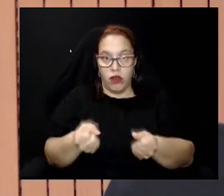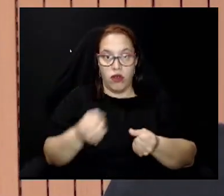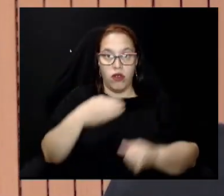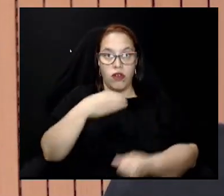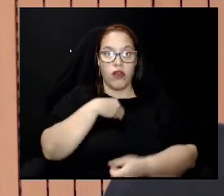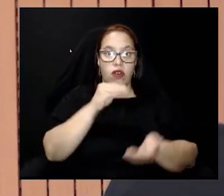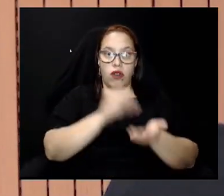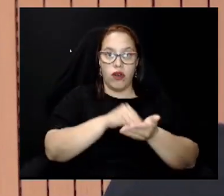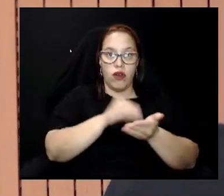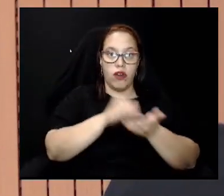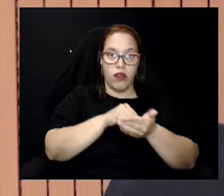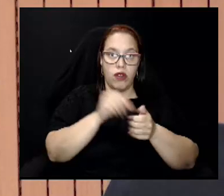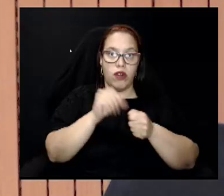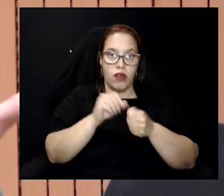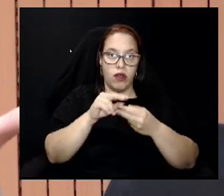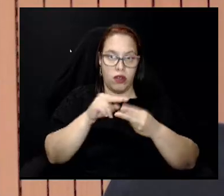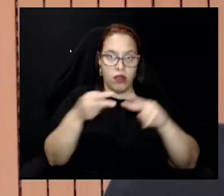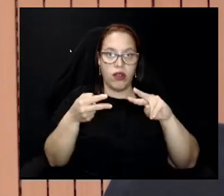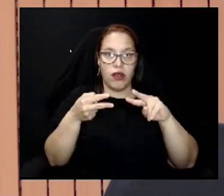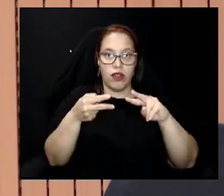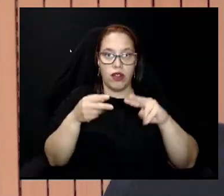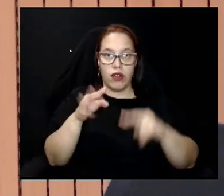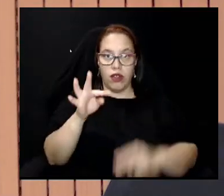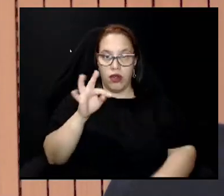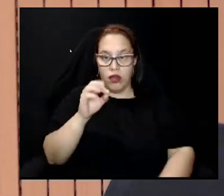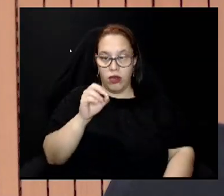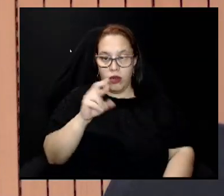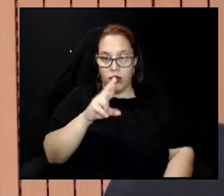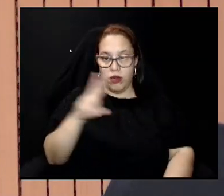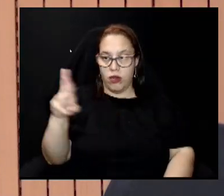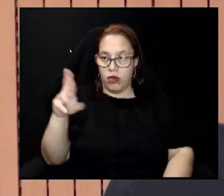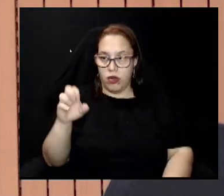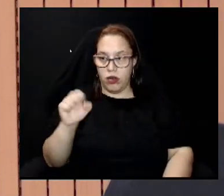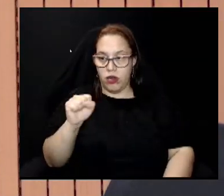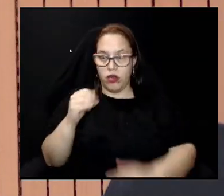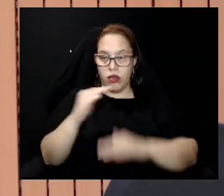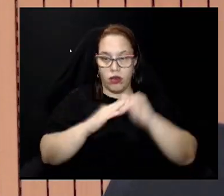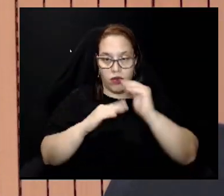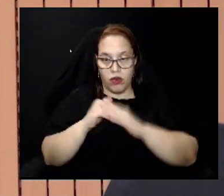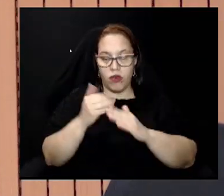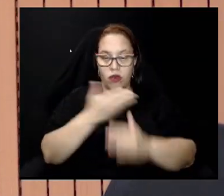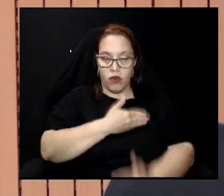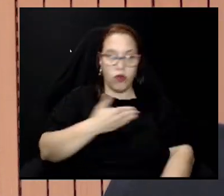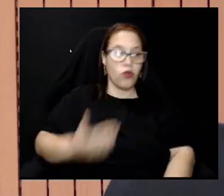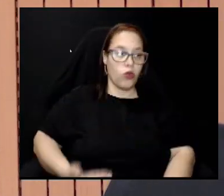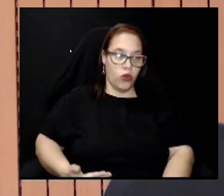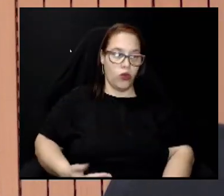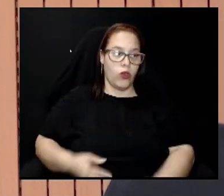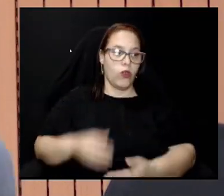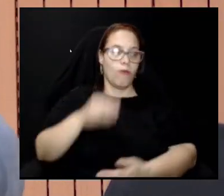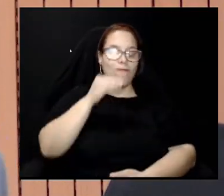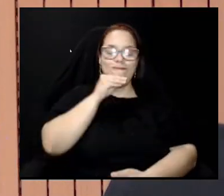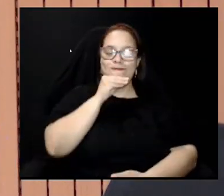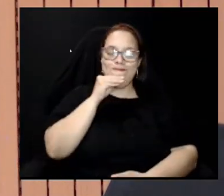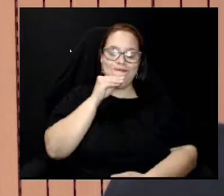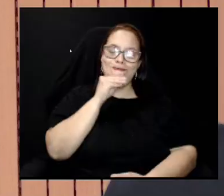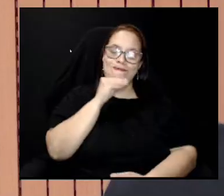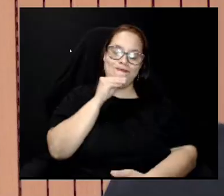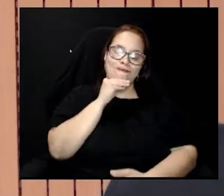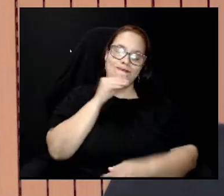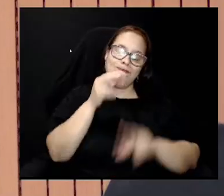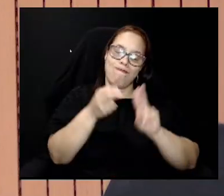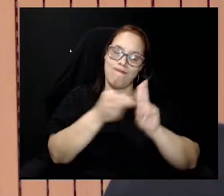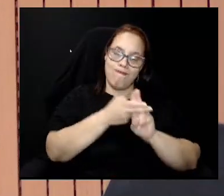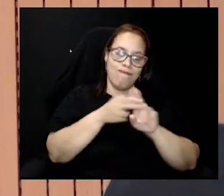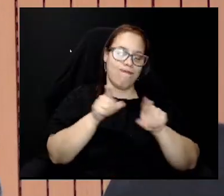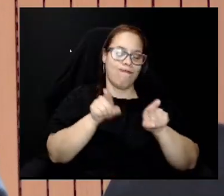exame genético para lá, né, Torres? Para todos esses serviços públicos. Isso é uma falha ainda do sistema público e também do sistema